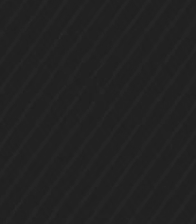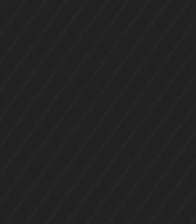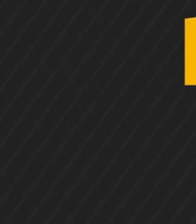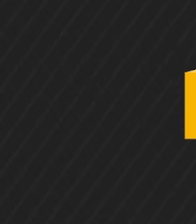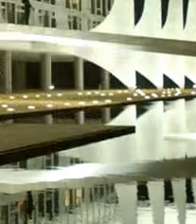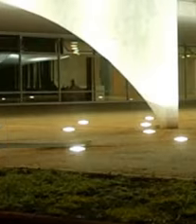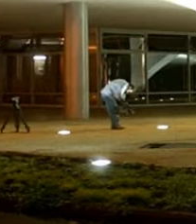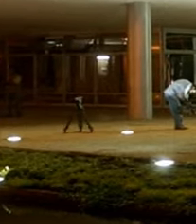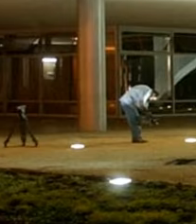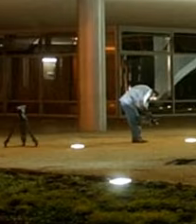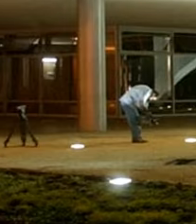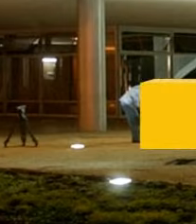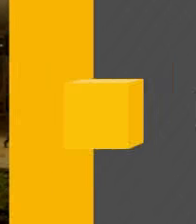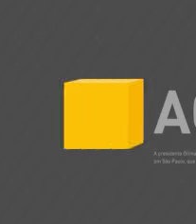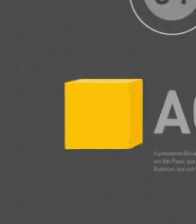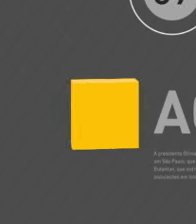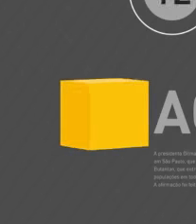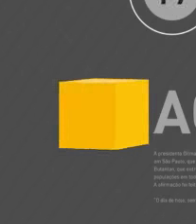Olá,